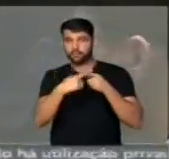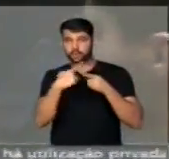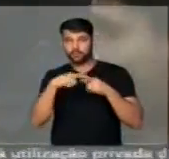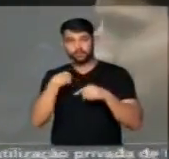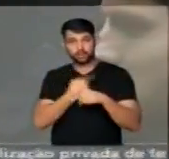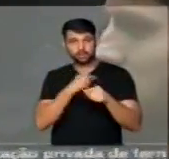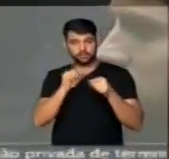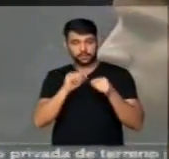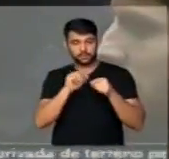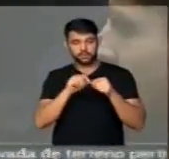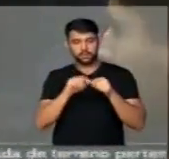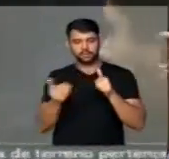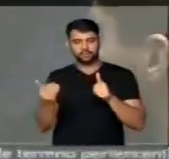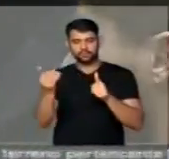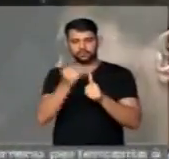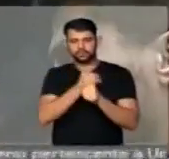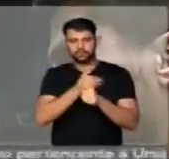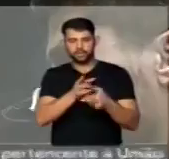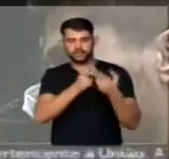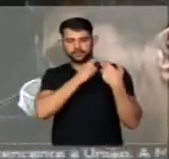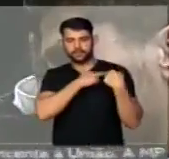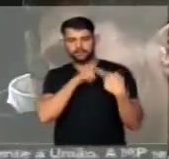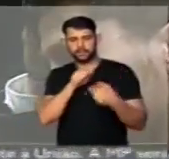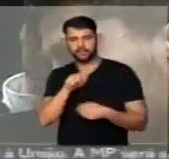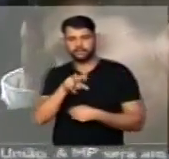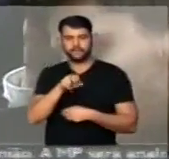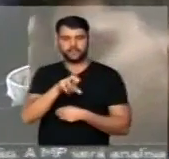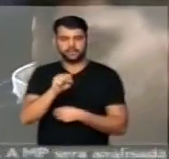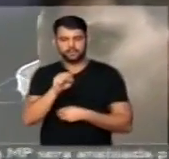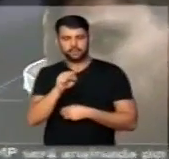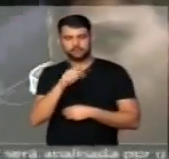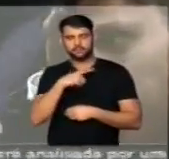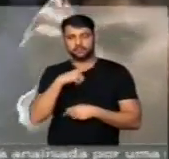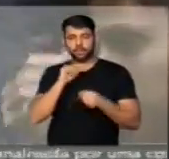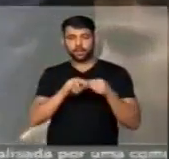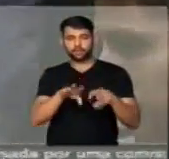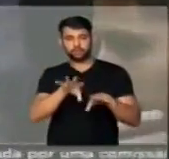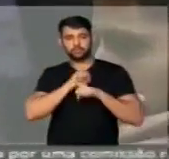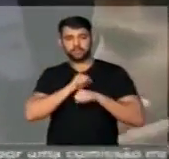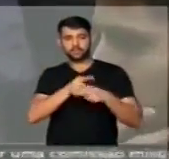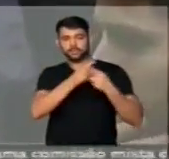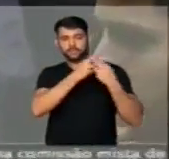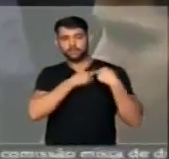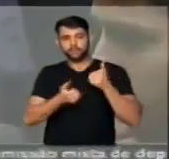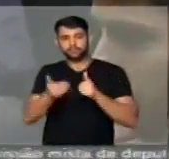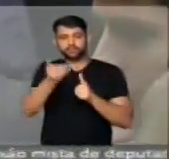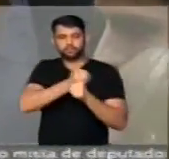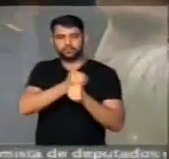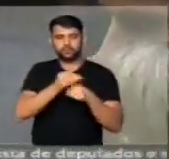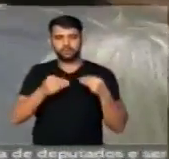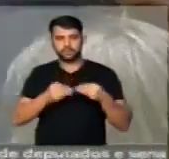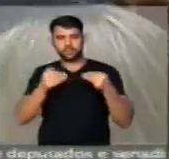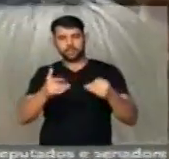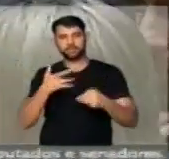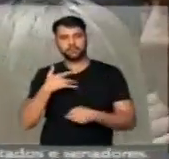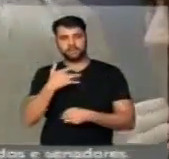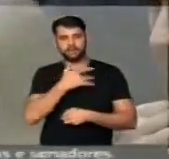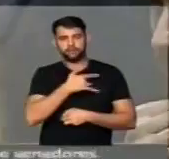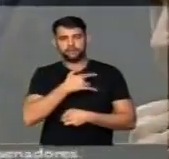nós estamos fazendo é substituir o papel da Agência Nacional de Vigilância e substituir o Ministério da